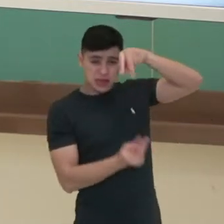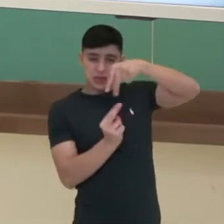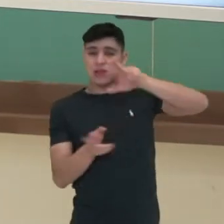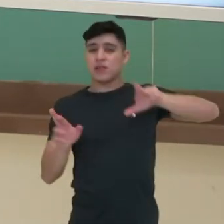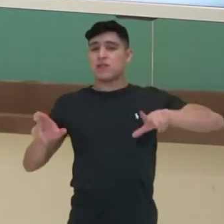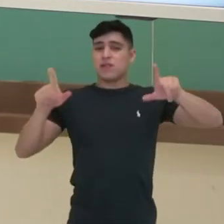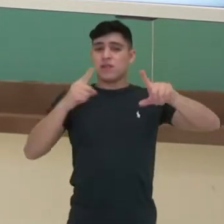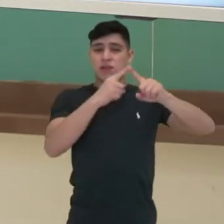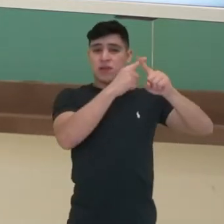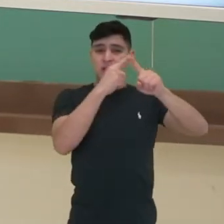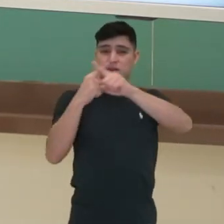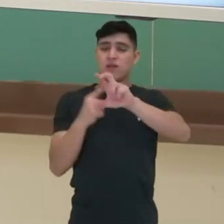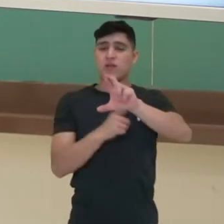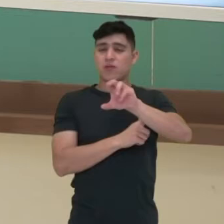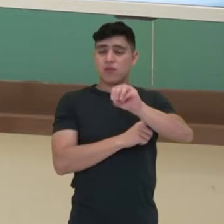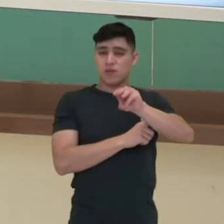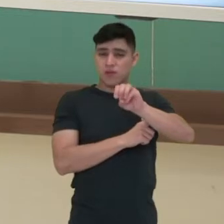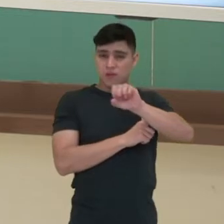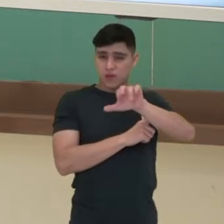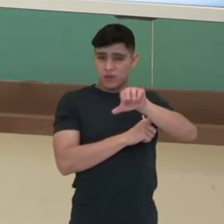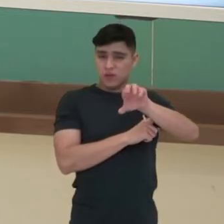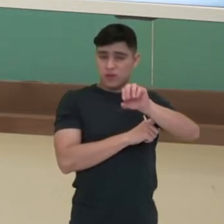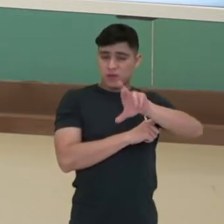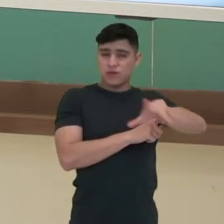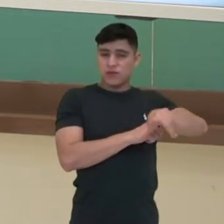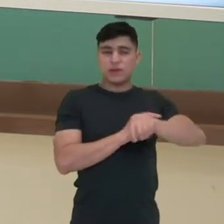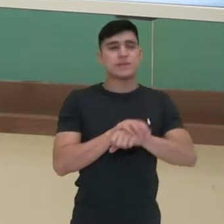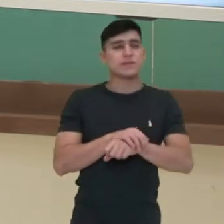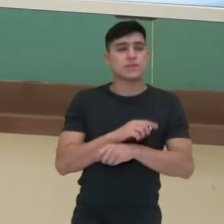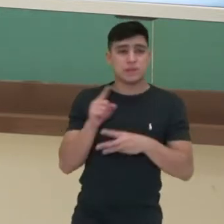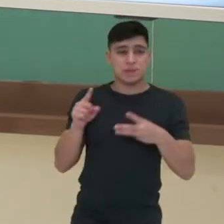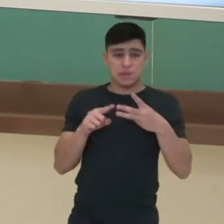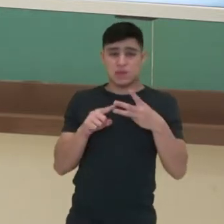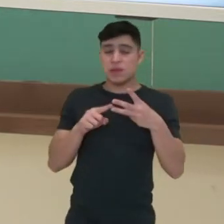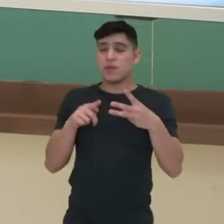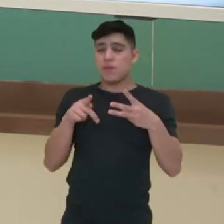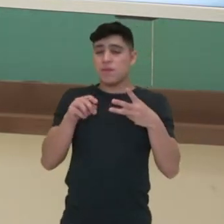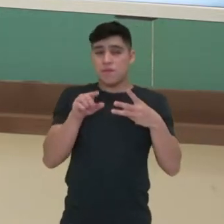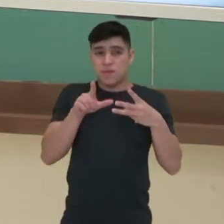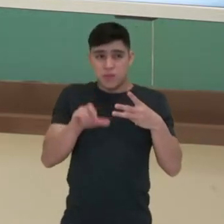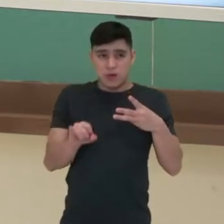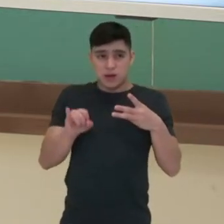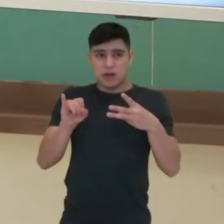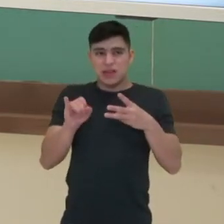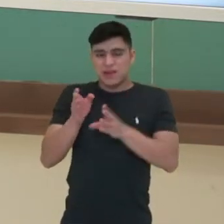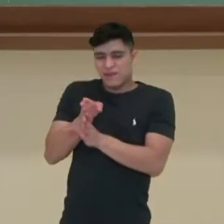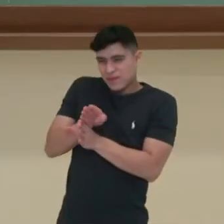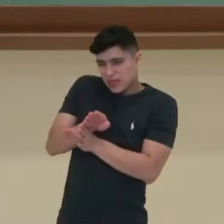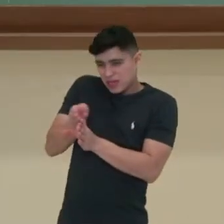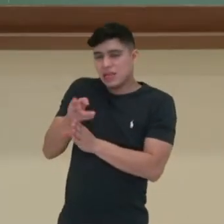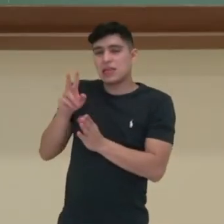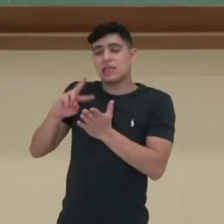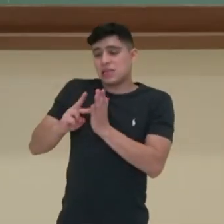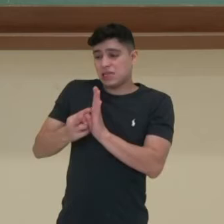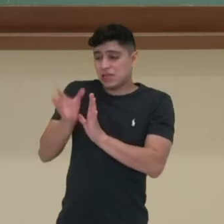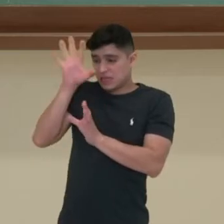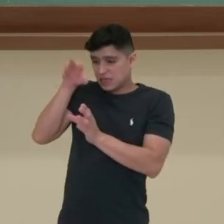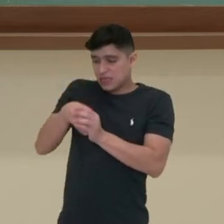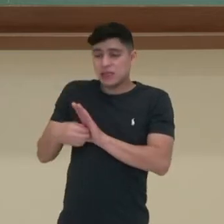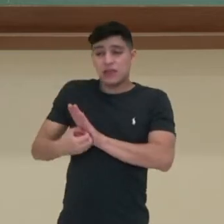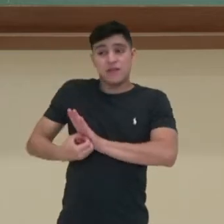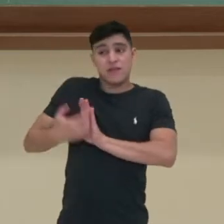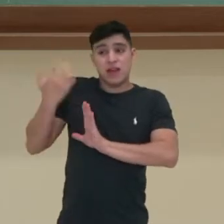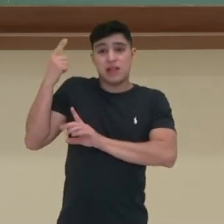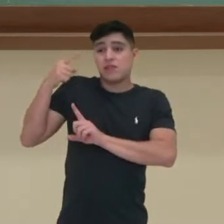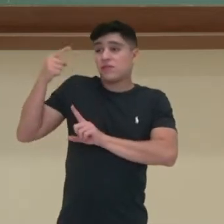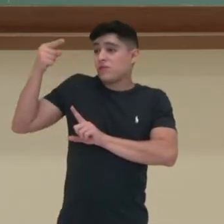tá? E o polihibridismo, que analisa 3 ou mais características de uma só vez, tá? Aí forma-se genótipos bem maiores,